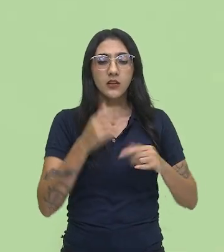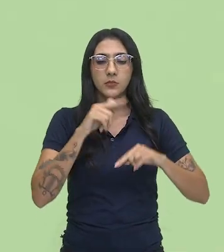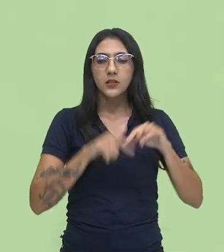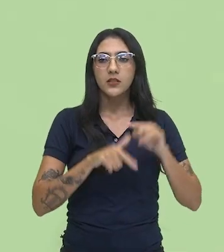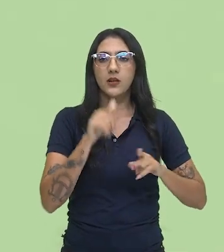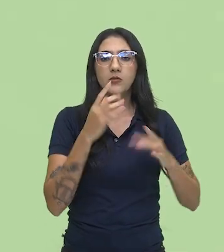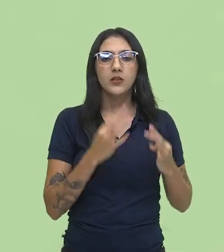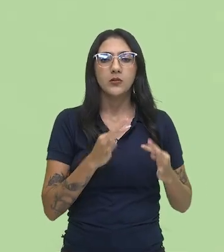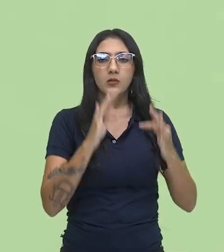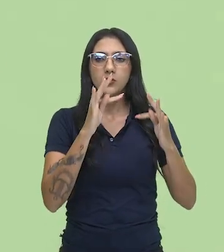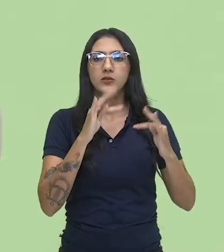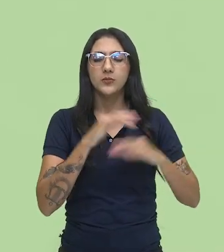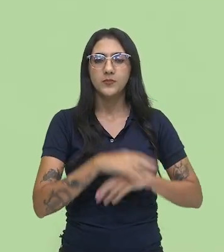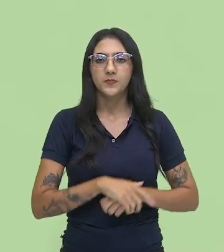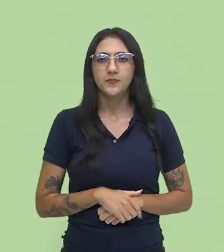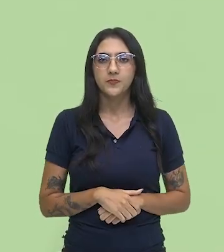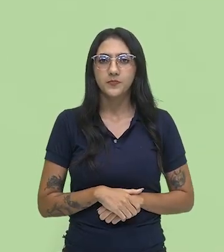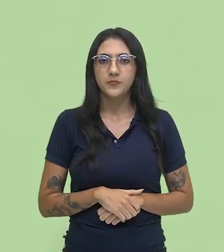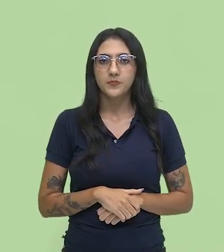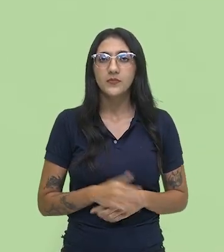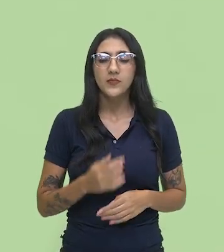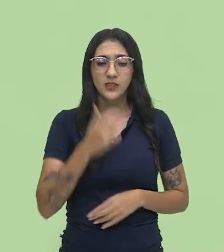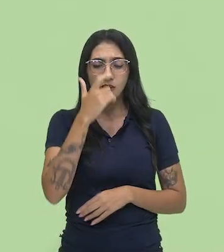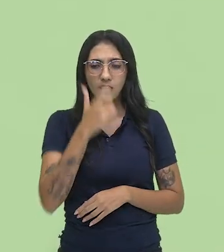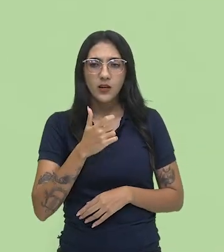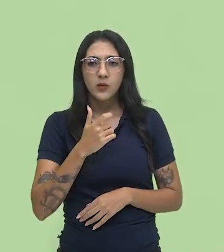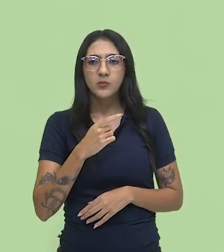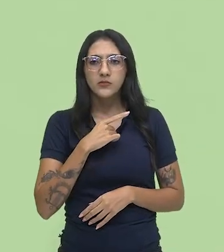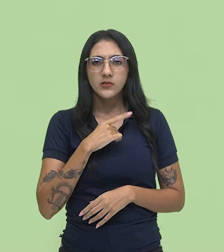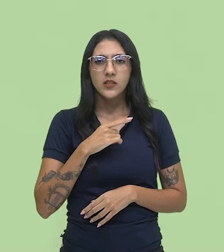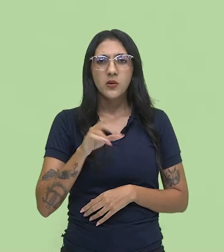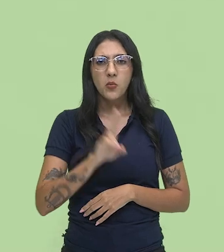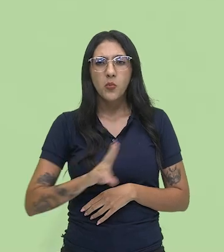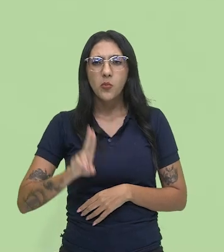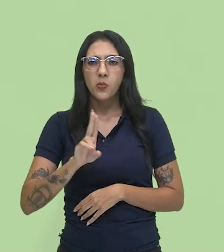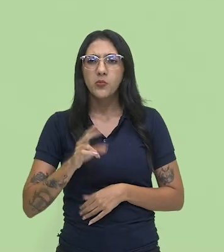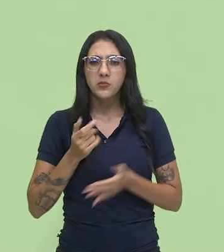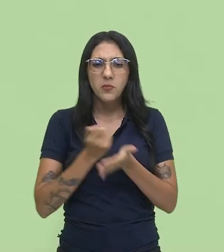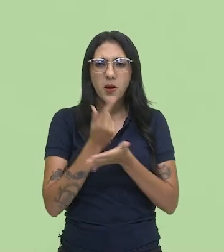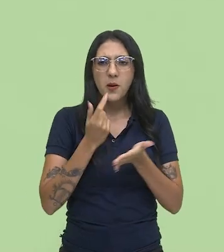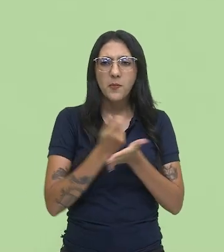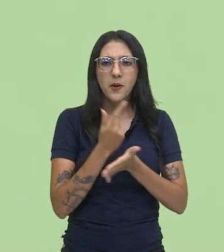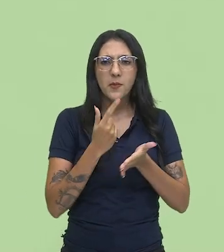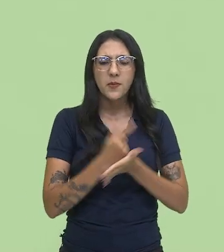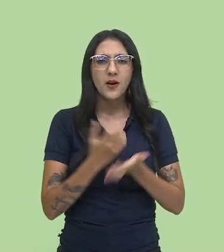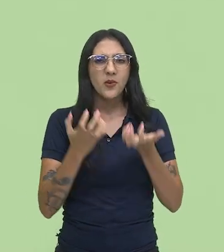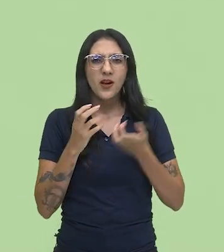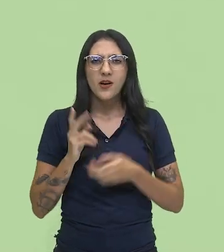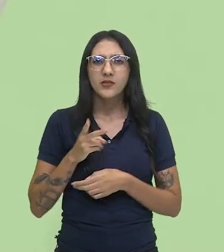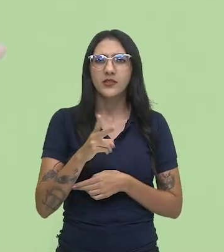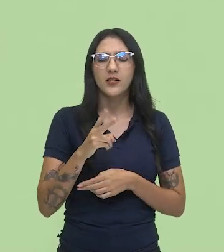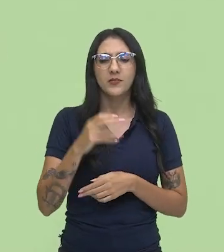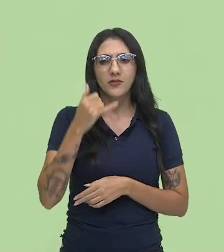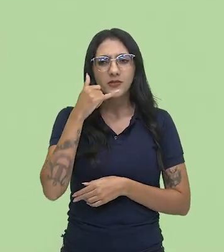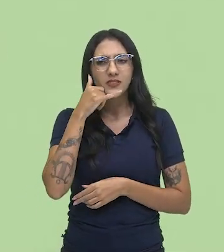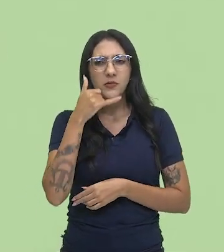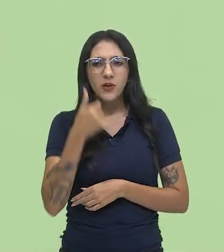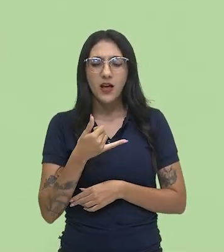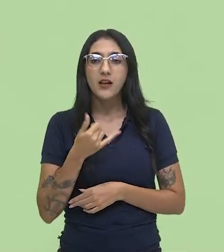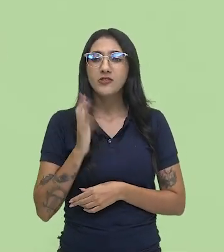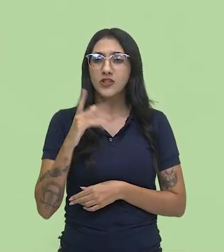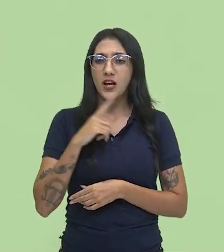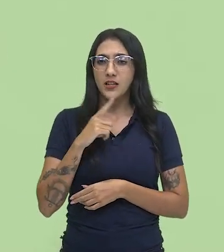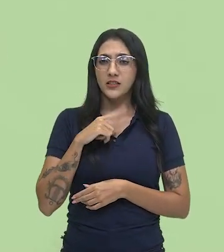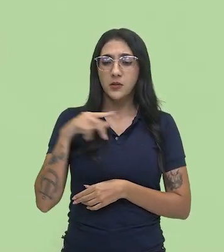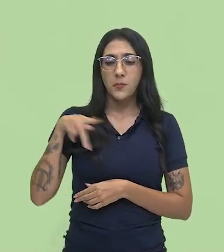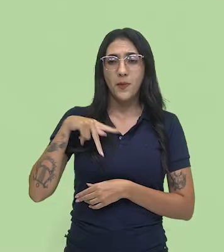eletrônico? Eu sou uma pessoa consumista, quero ter o celular, né? Eu tenho meu